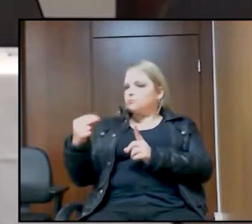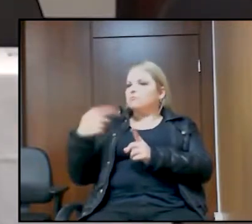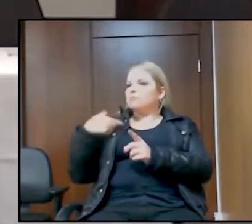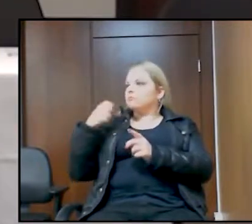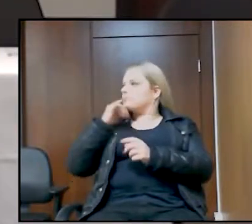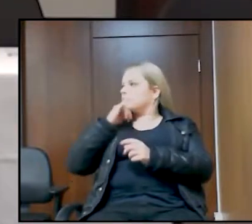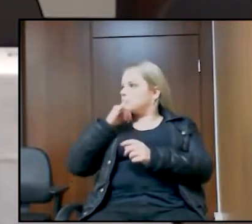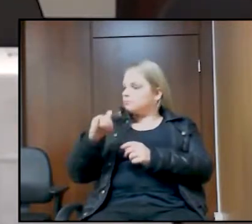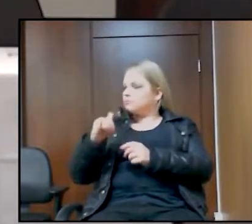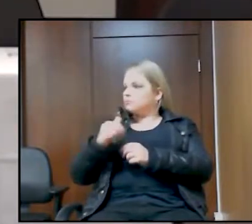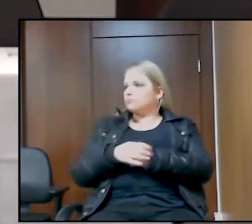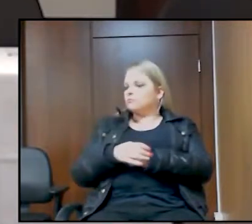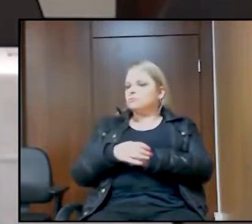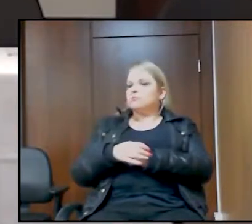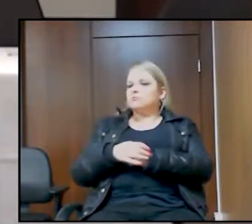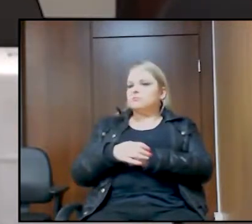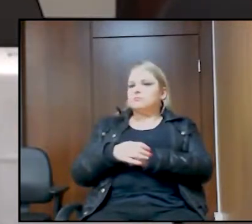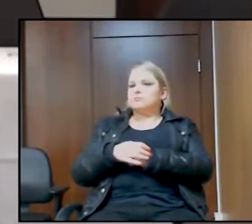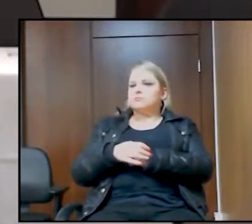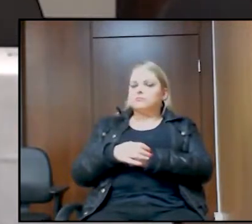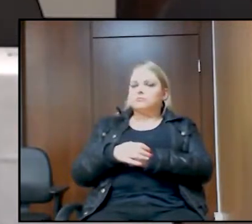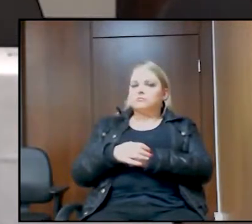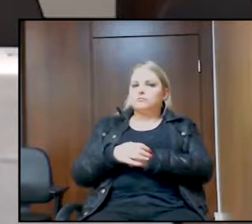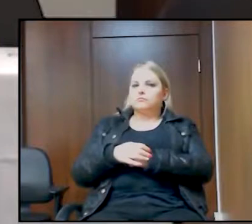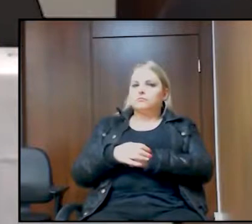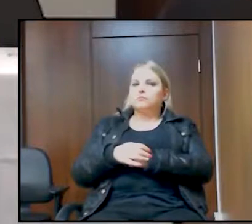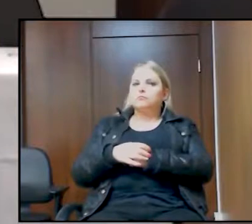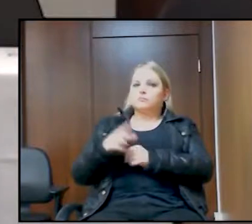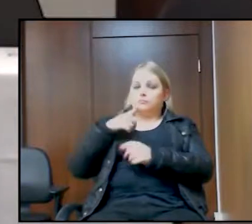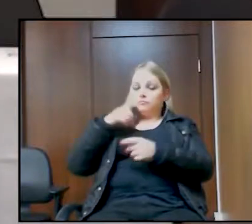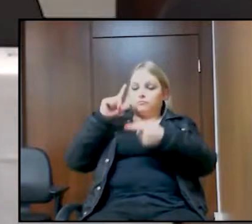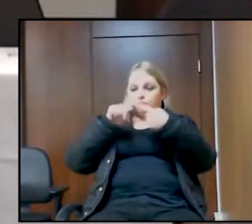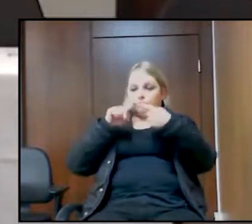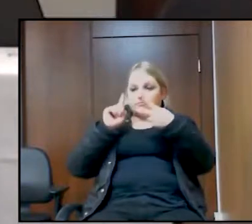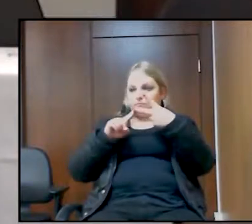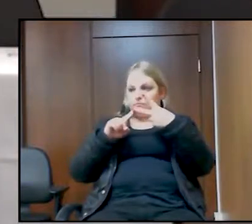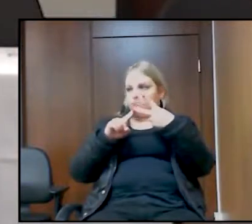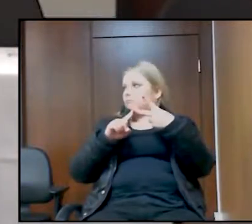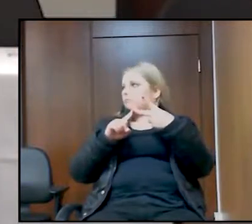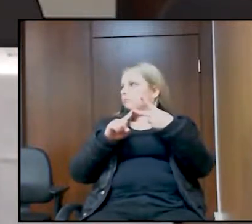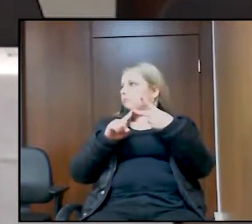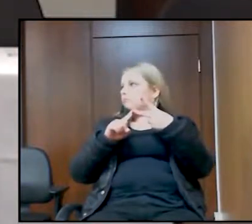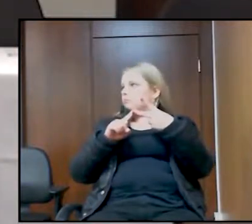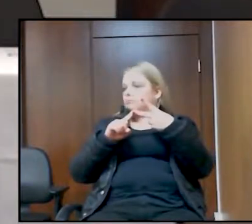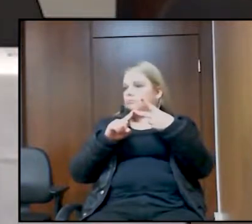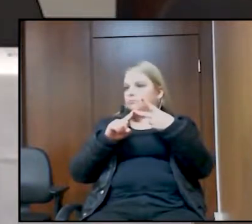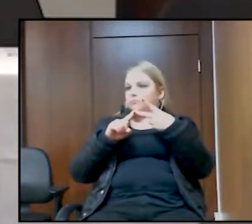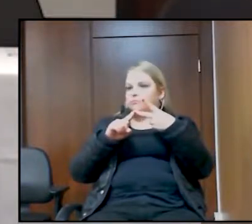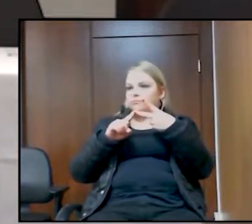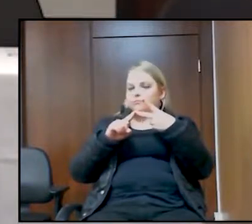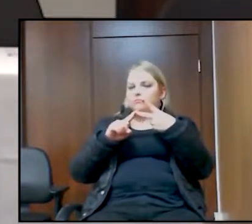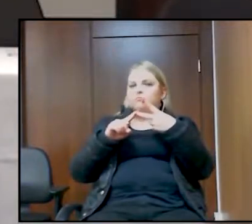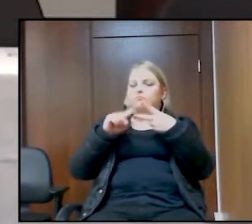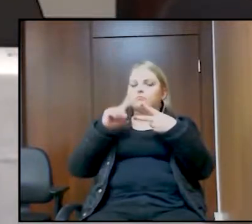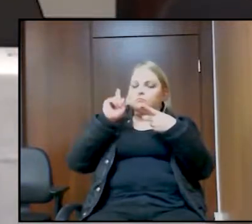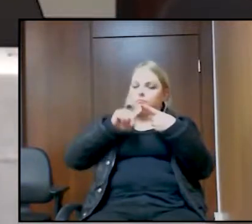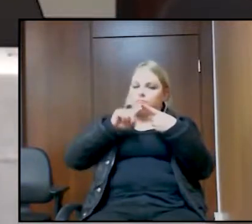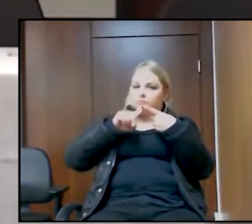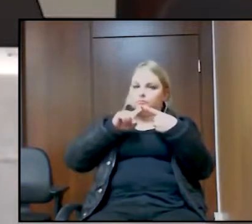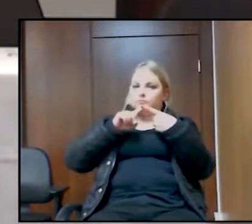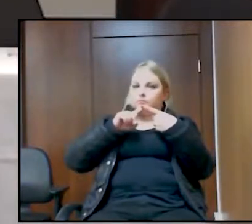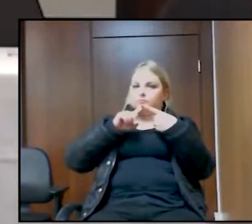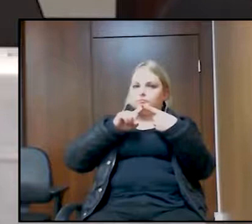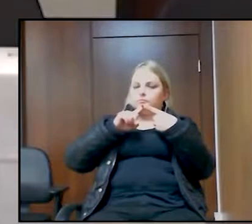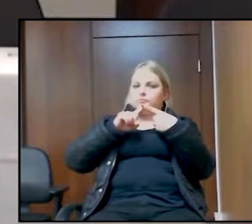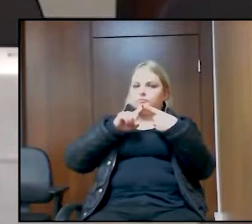anuncio, e sobre dois aspectos. Um, sobre o aspecto